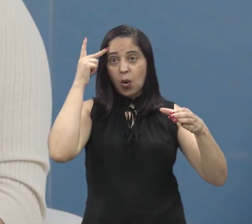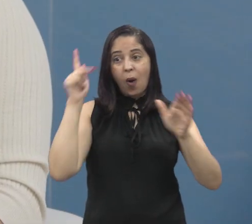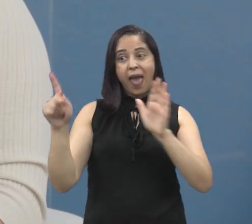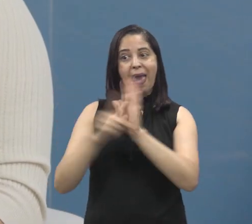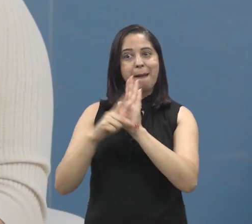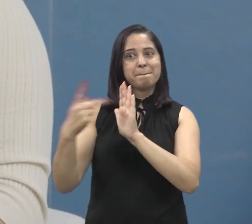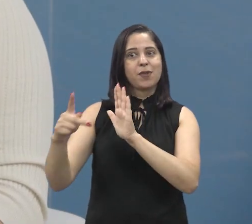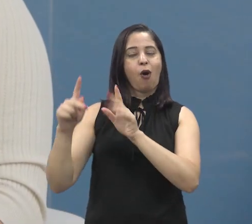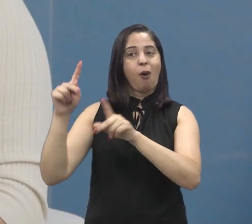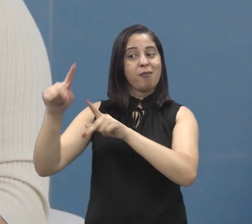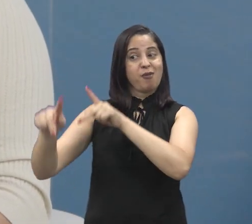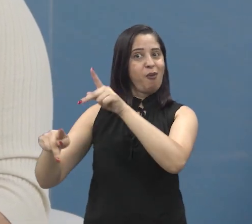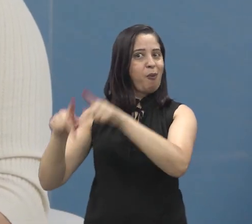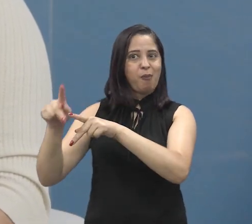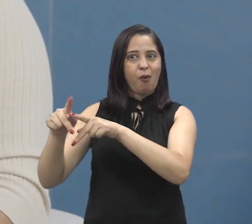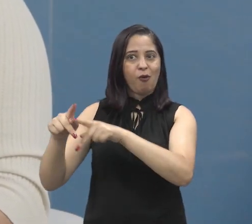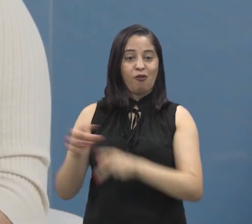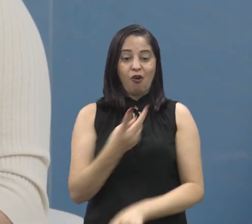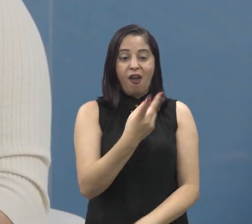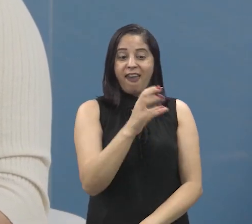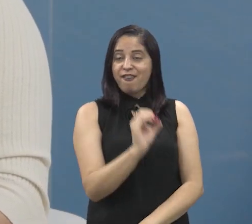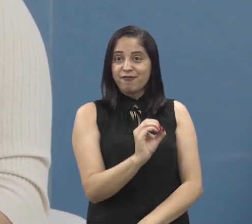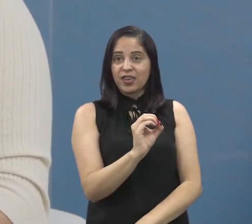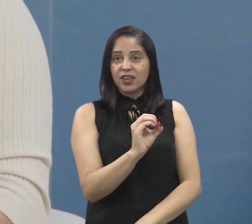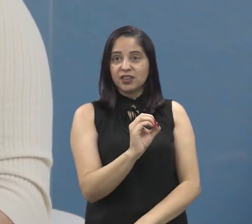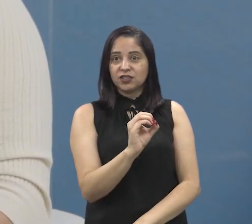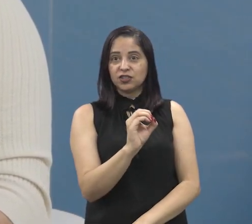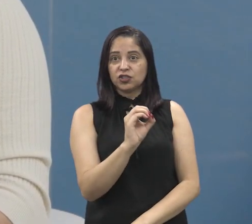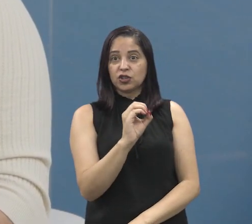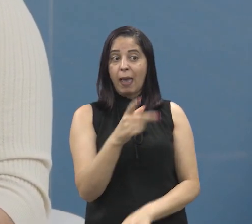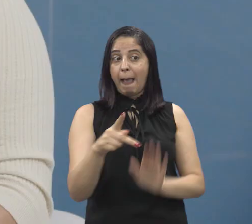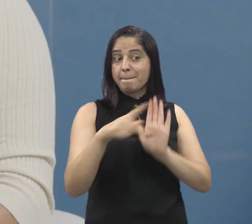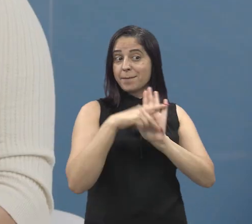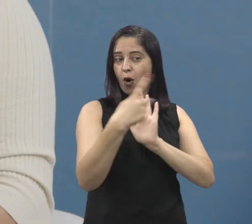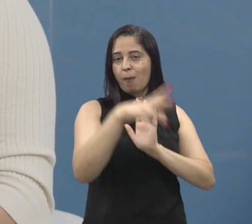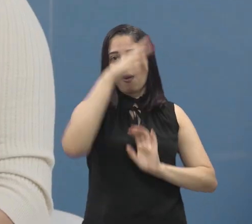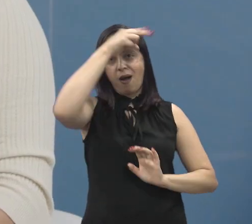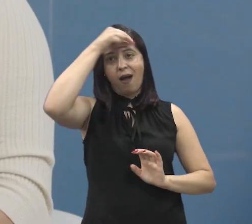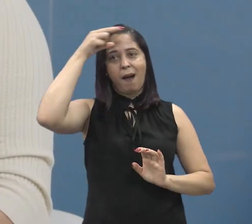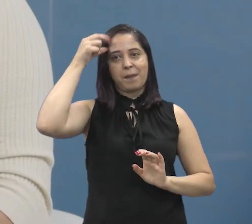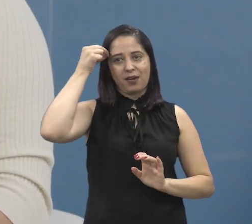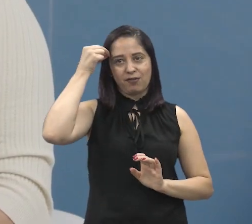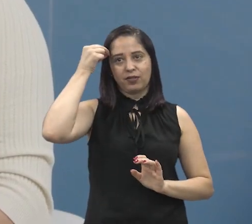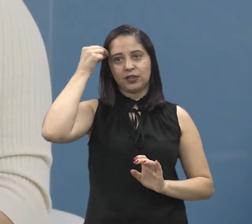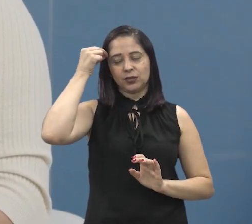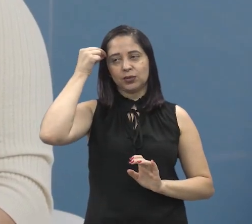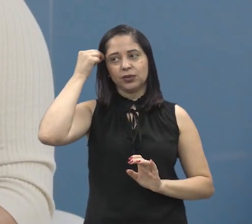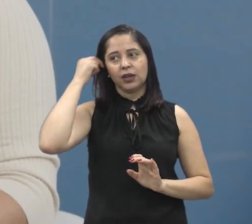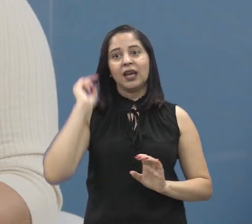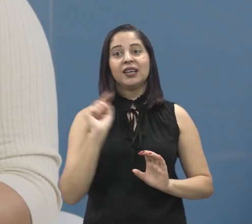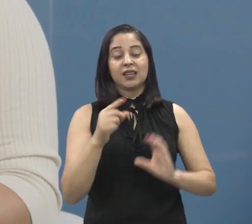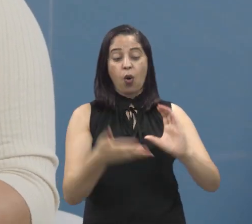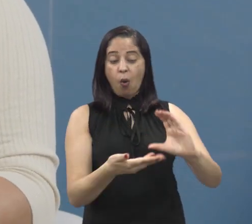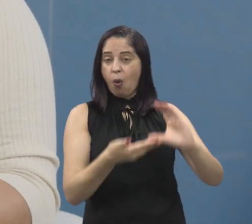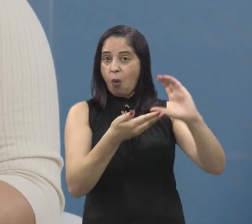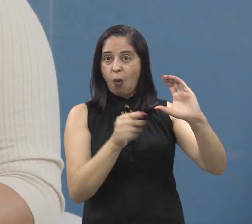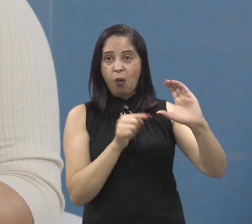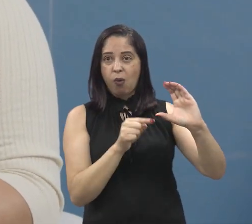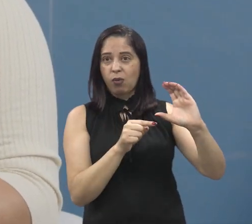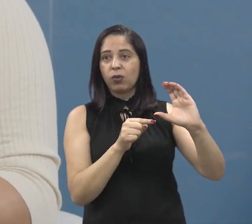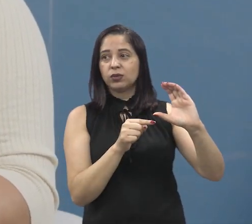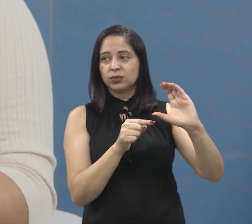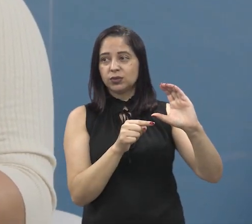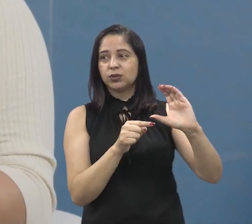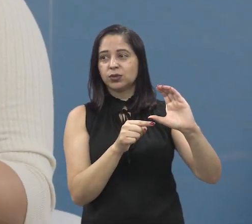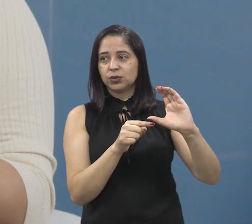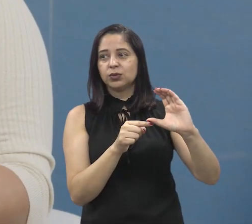está alinhado às políticas, né, aí do Estado, do Ministério do Turismo, e ele é o único conselho que não é